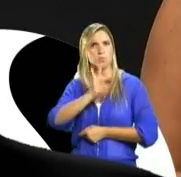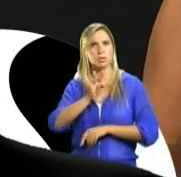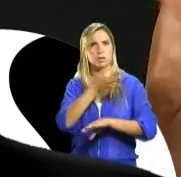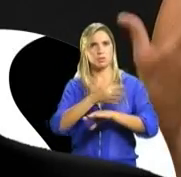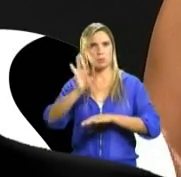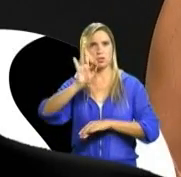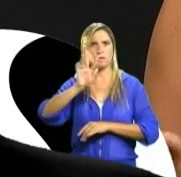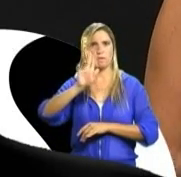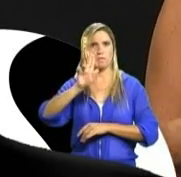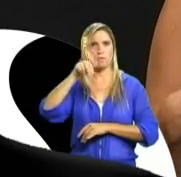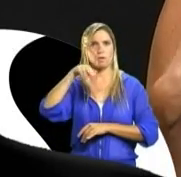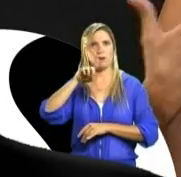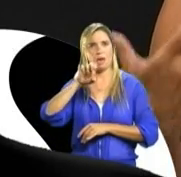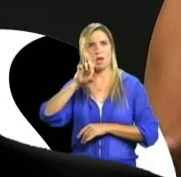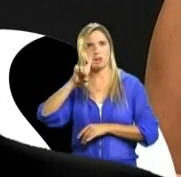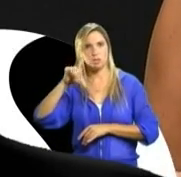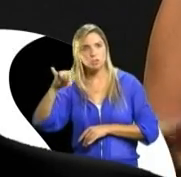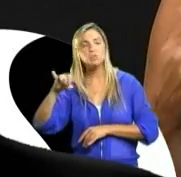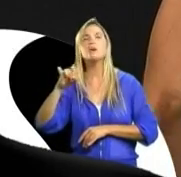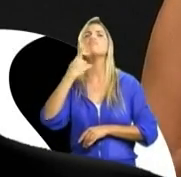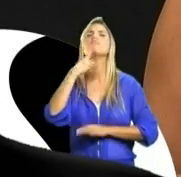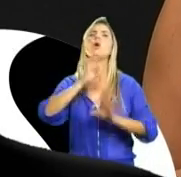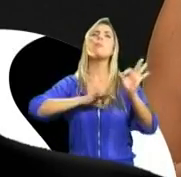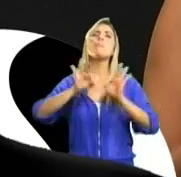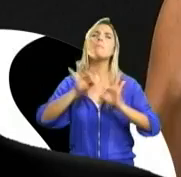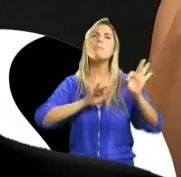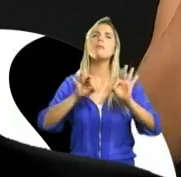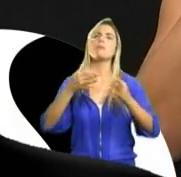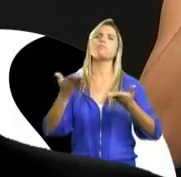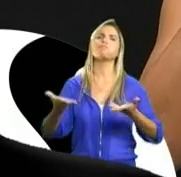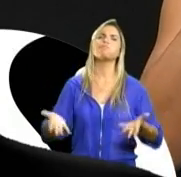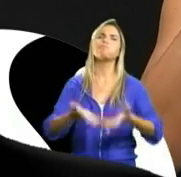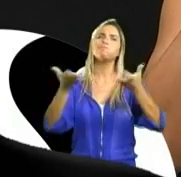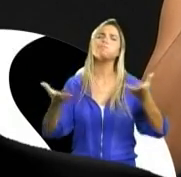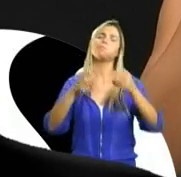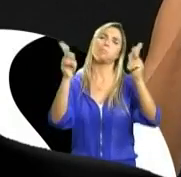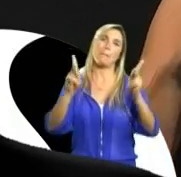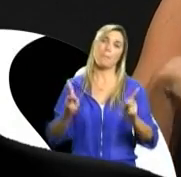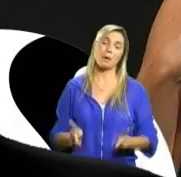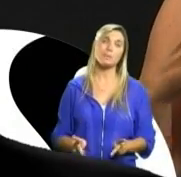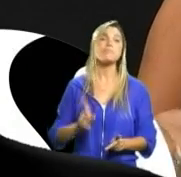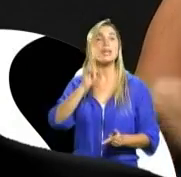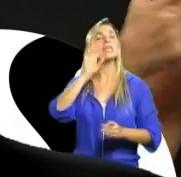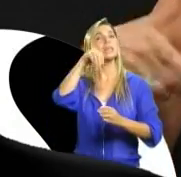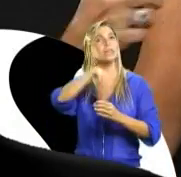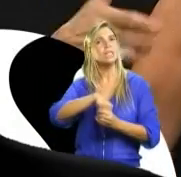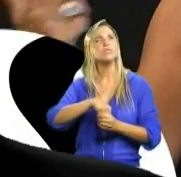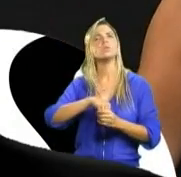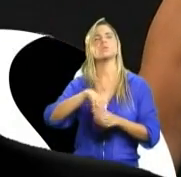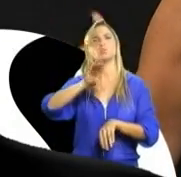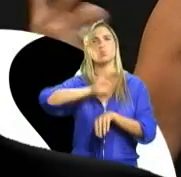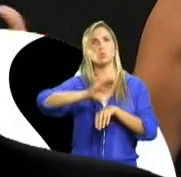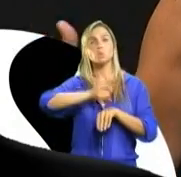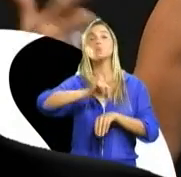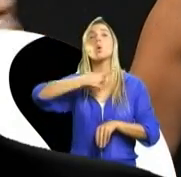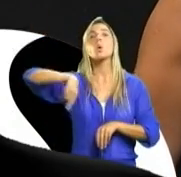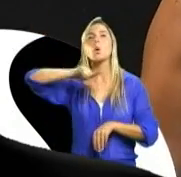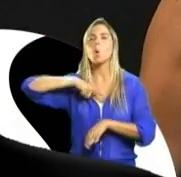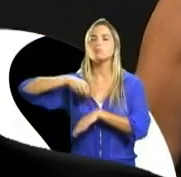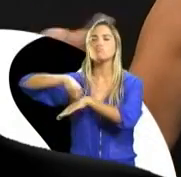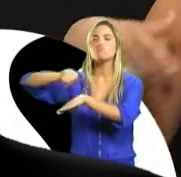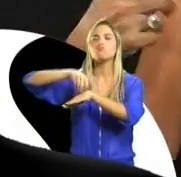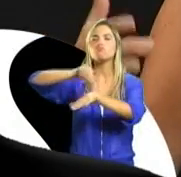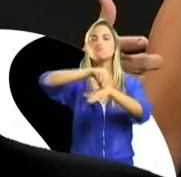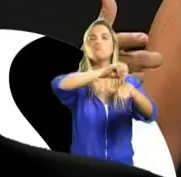e a partir daí nós nos tornamos, como era preconizado nesse curso, nós somos facilitadores para toda a